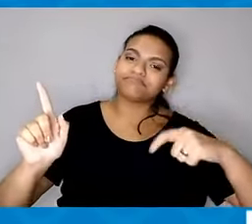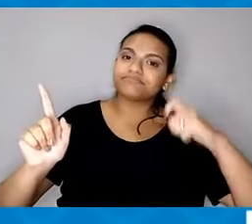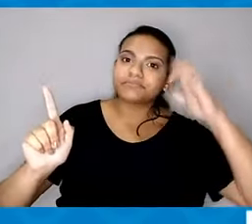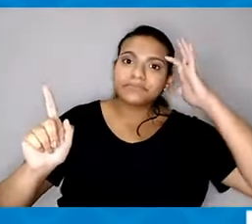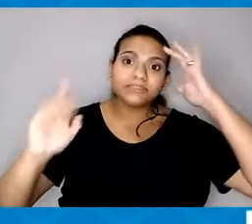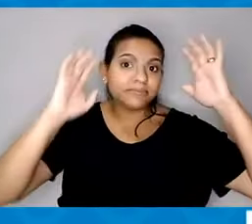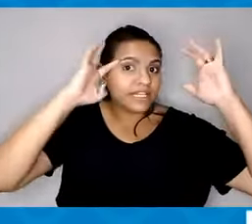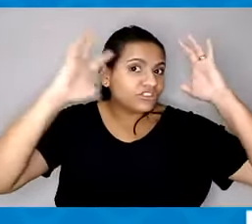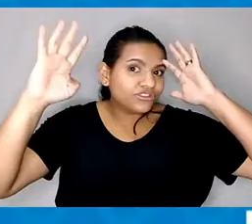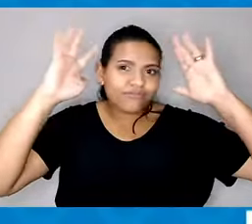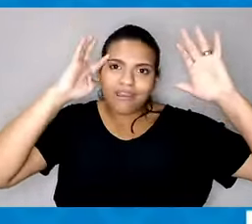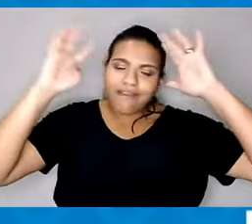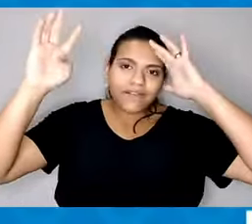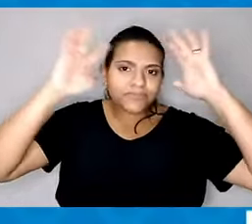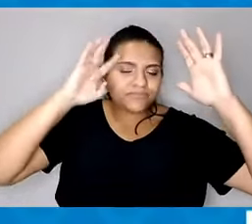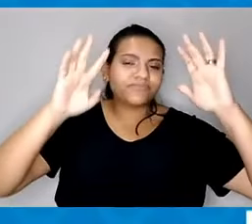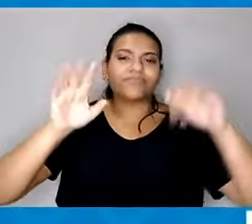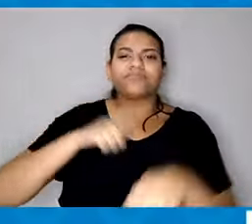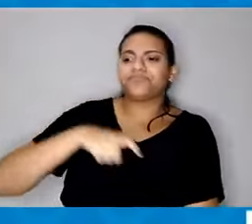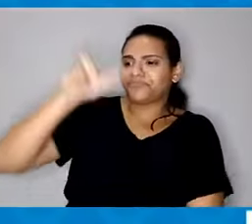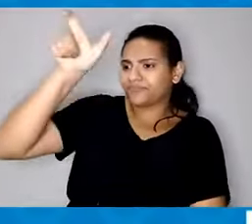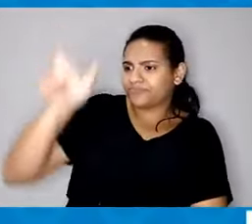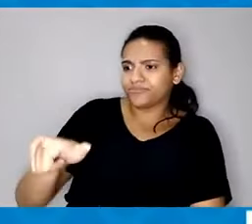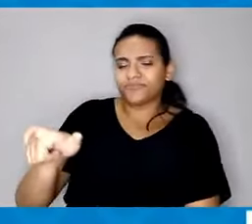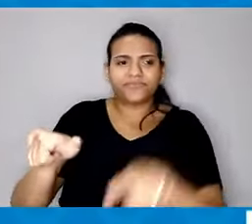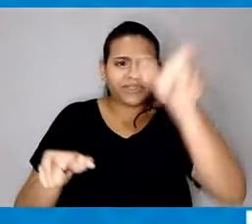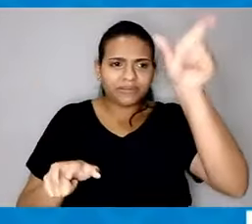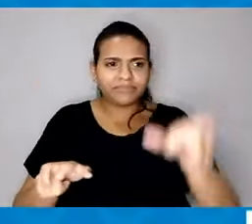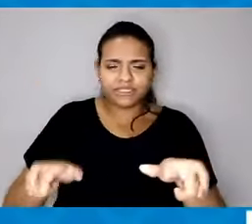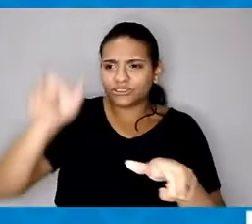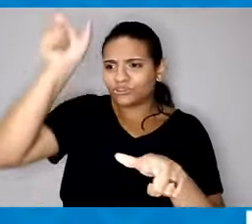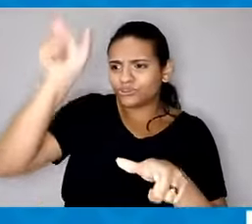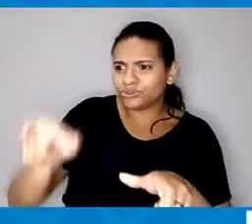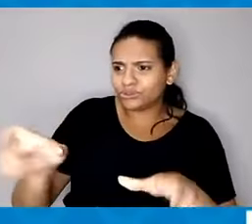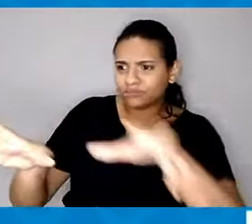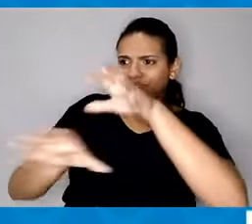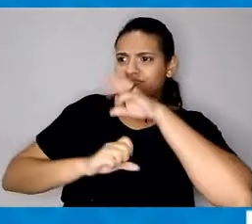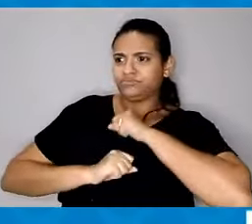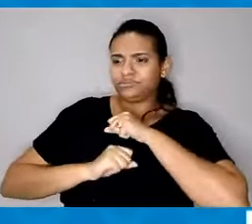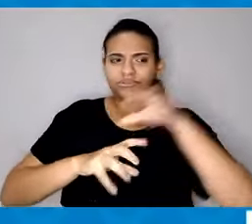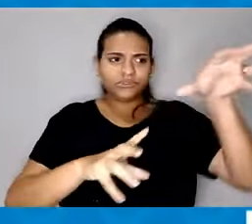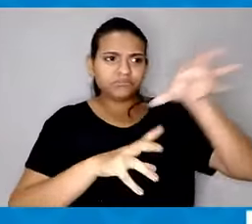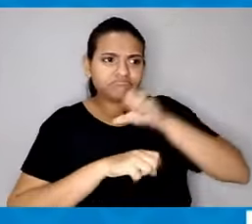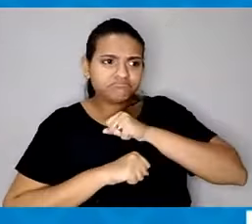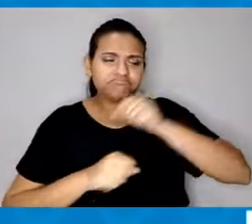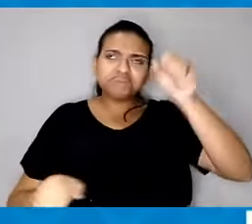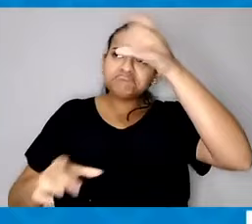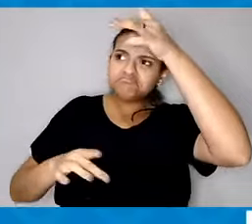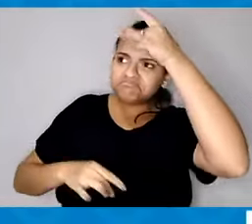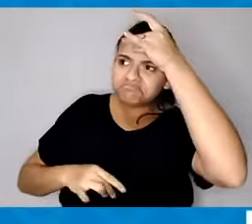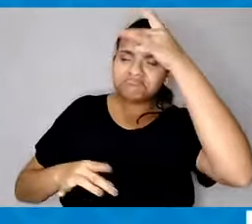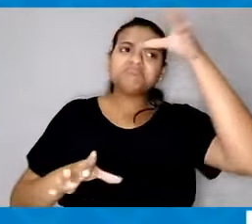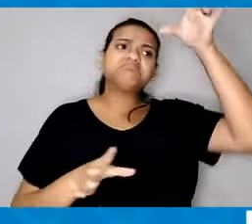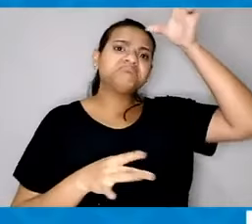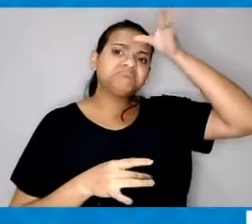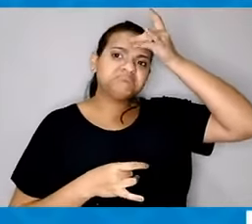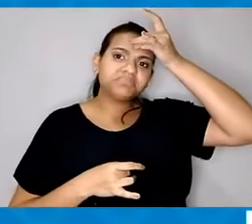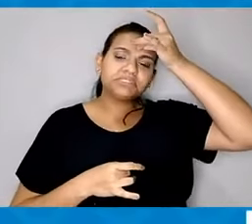diferentes personagens e, às vezes, esses personagens têm materialidade em figuras,